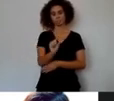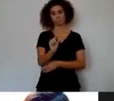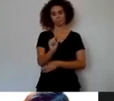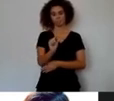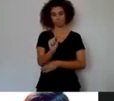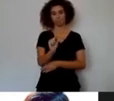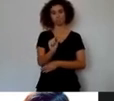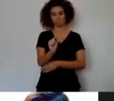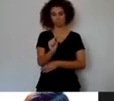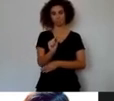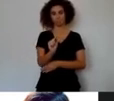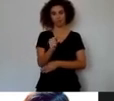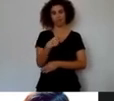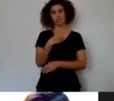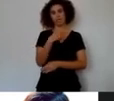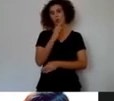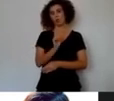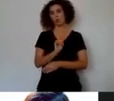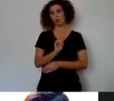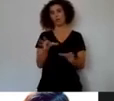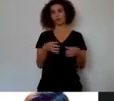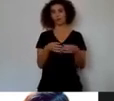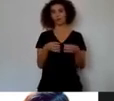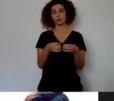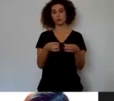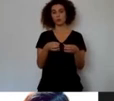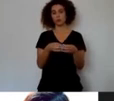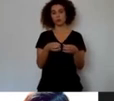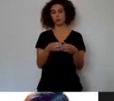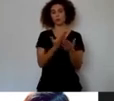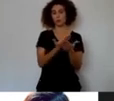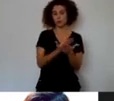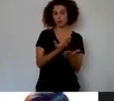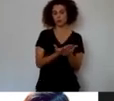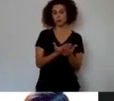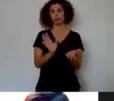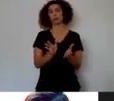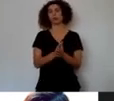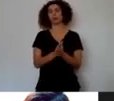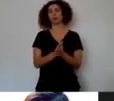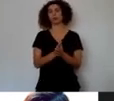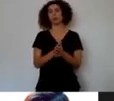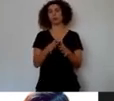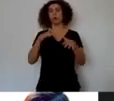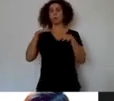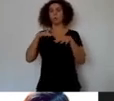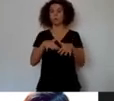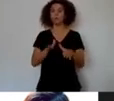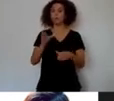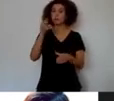E não conheço assim, nenhum grupo de estudos, de movimentação estudantil